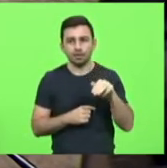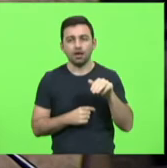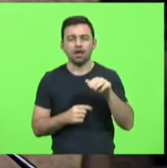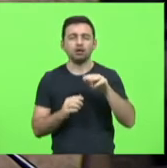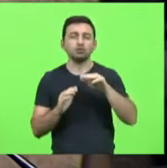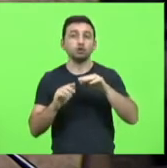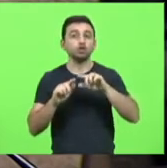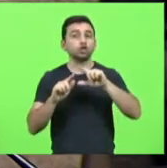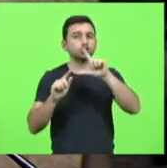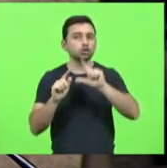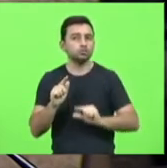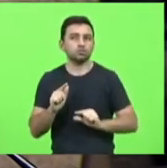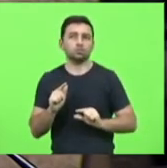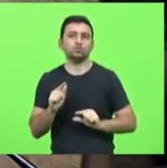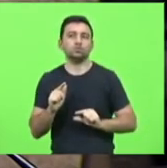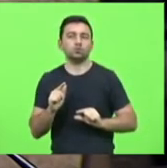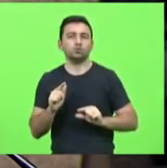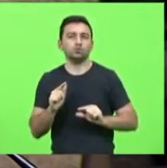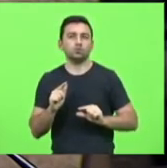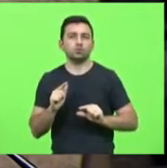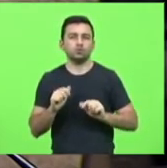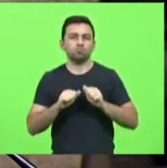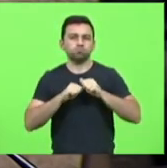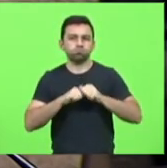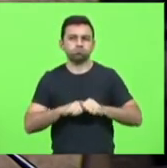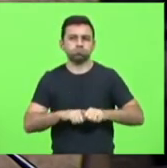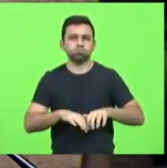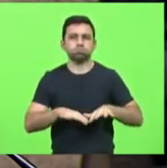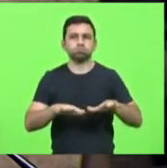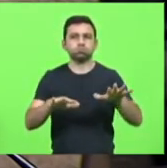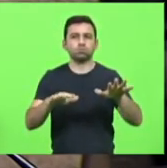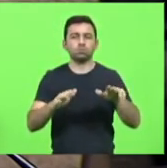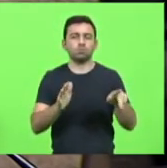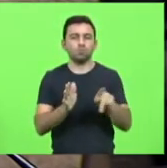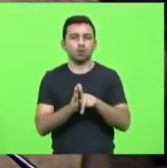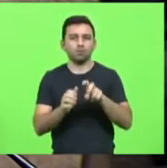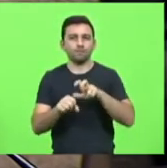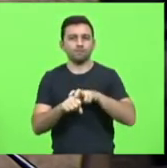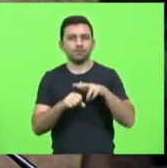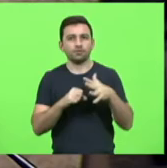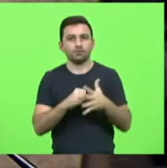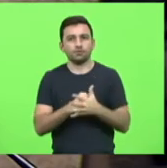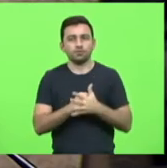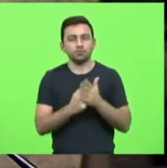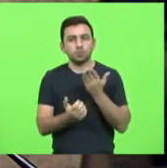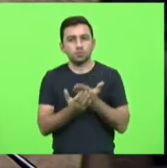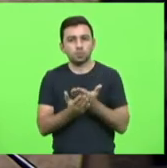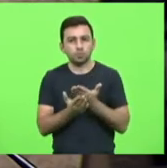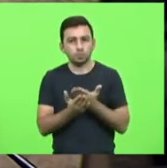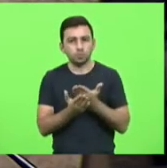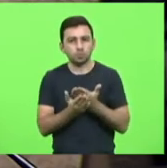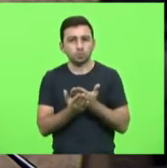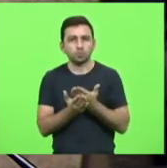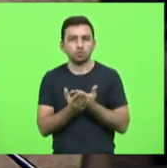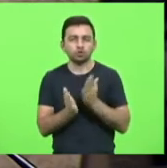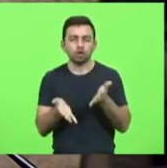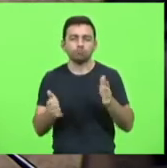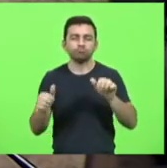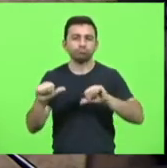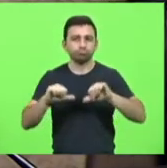redução da replicação do vírus em estudos